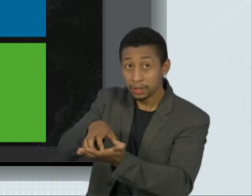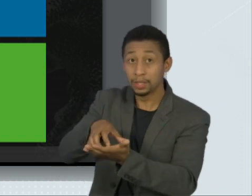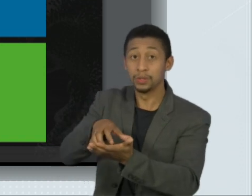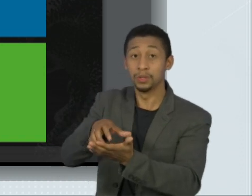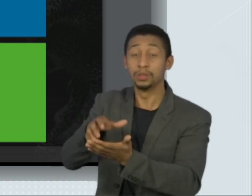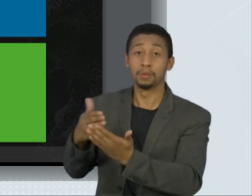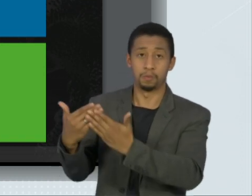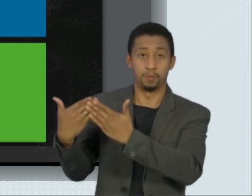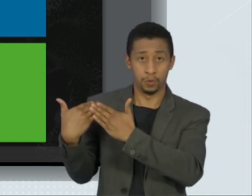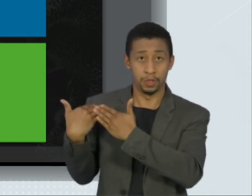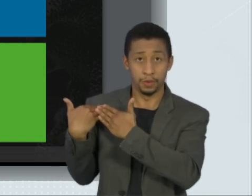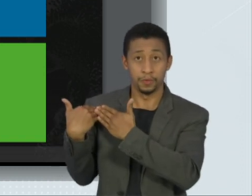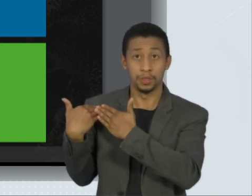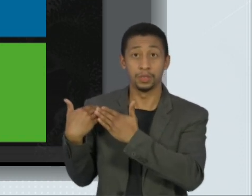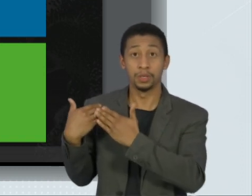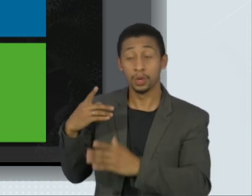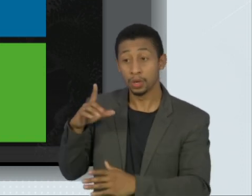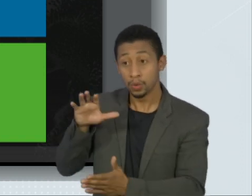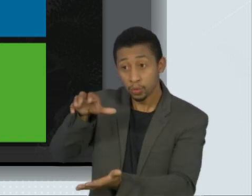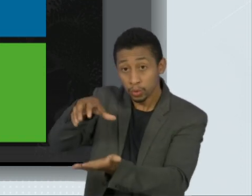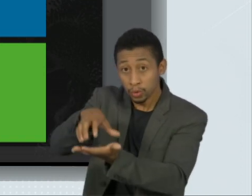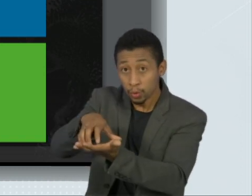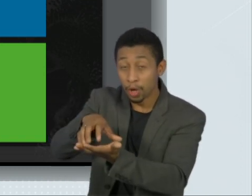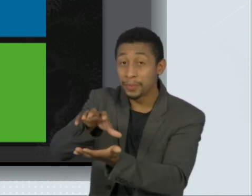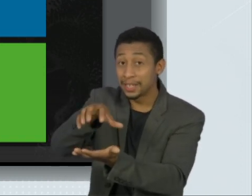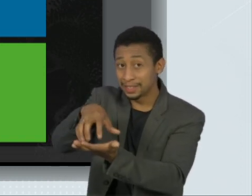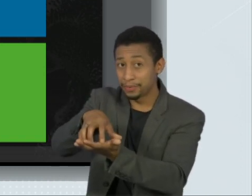integrante do Centro de Contingência, o Luiz